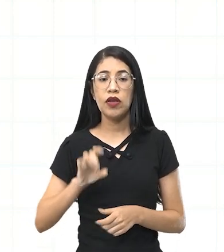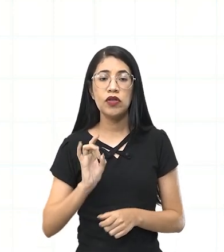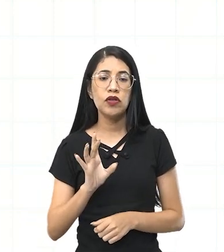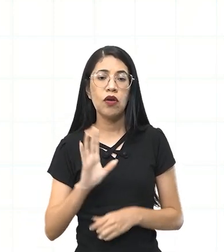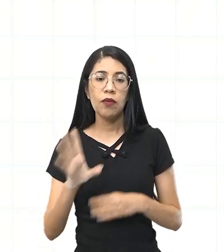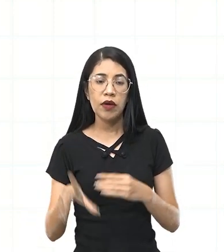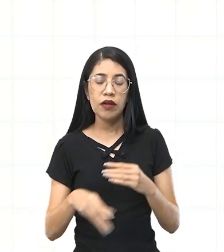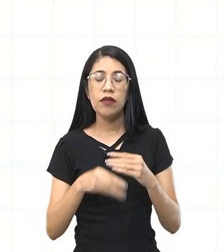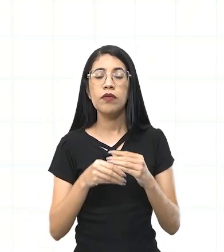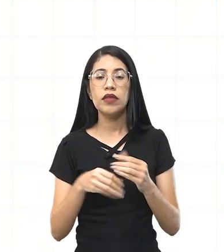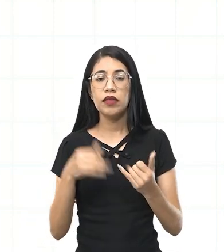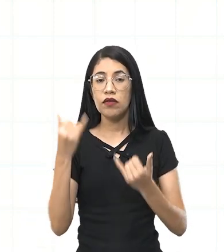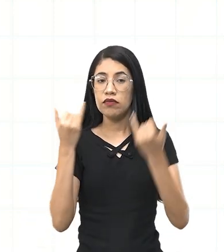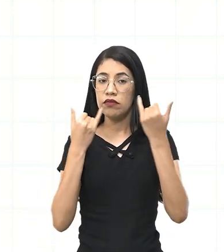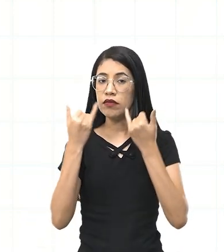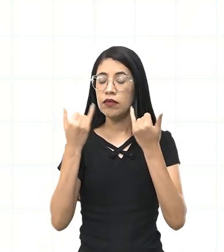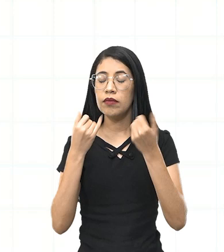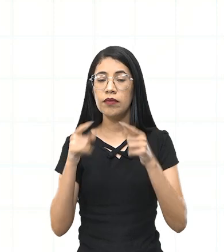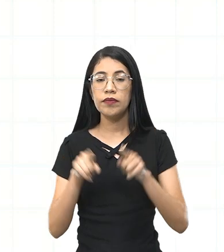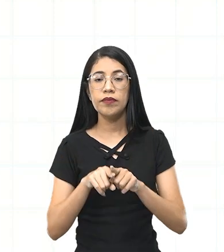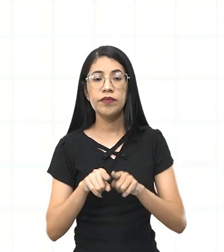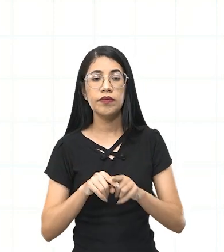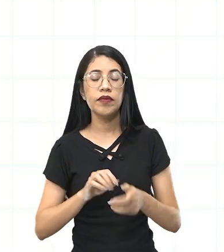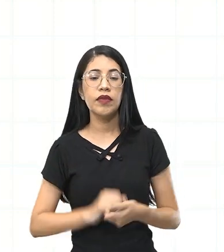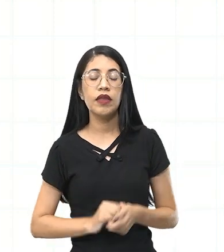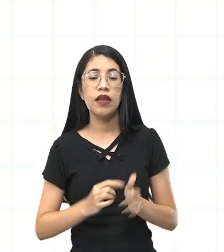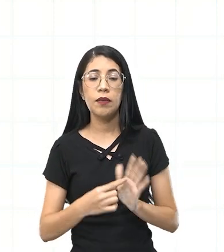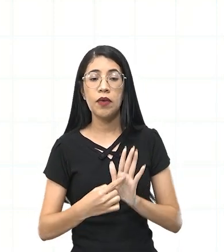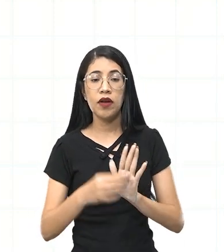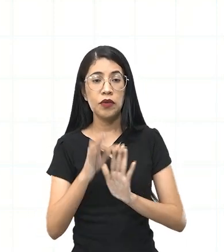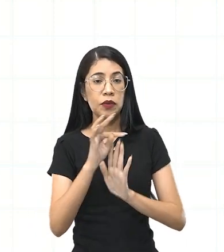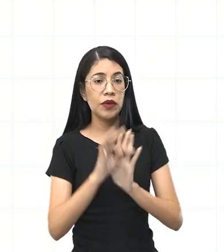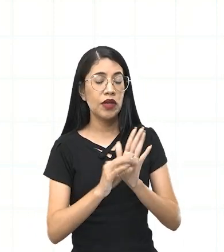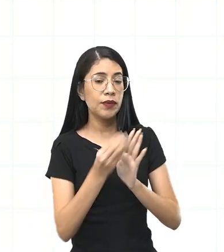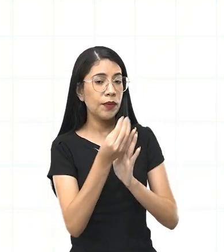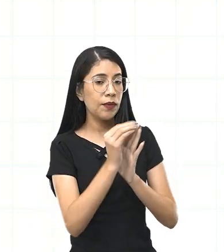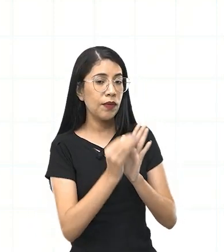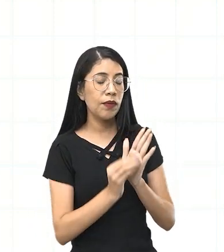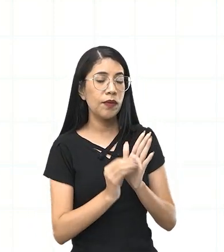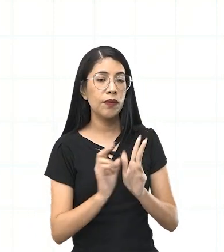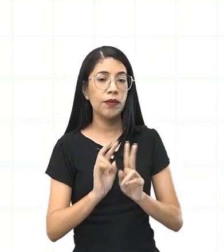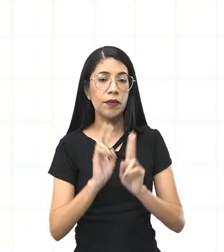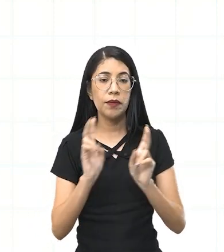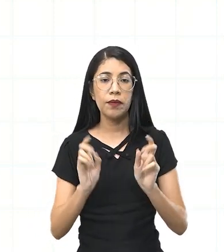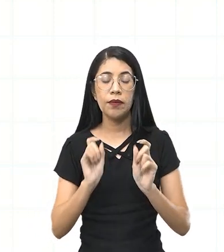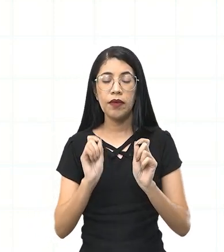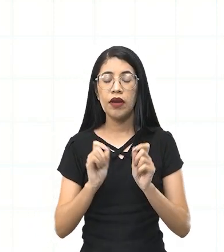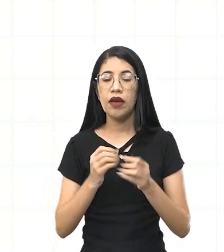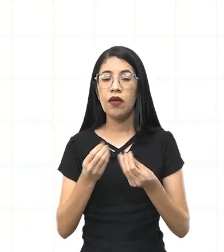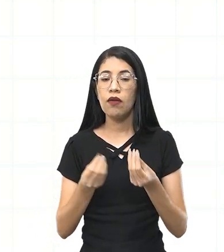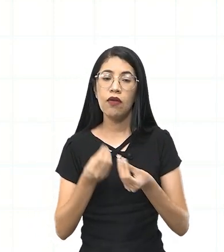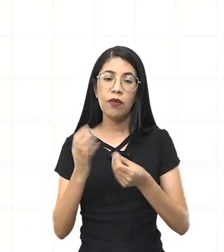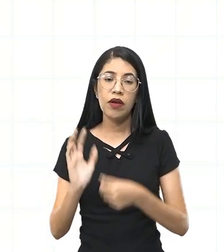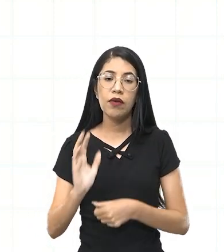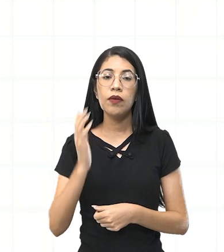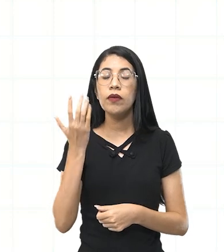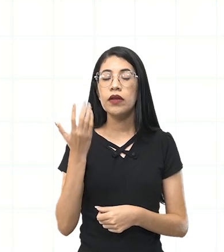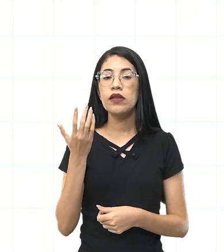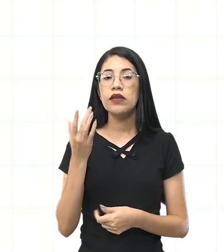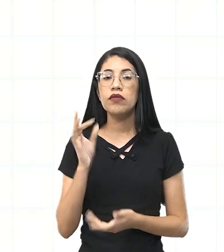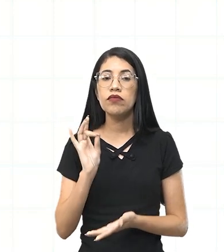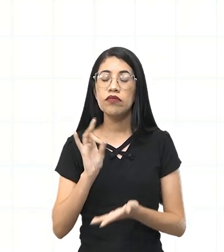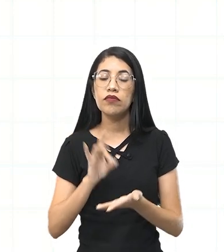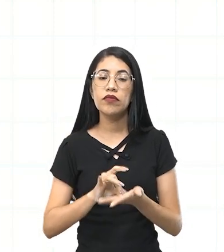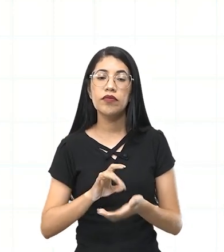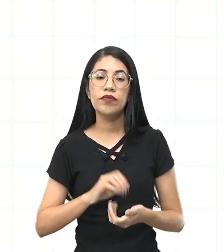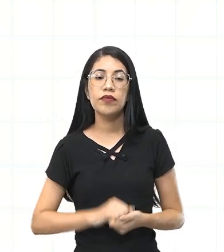Apenas mais uma informação, né, que eu estou trazendo sobre esse fato, né?